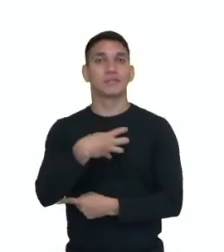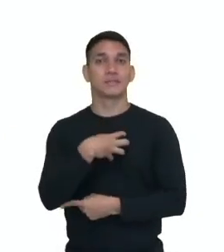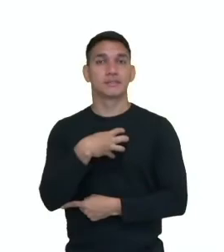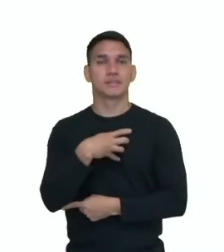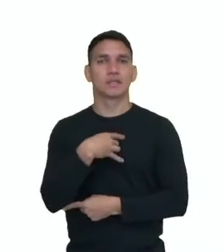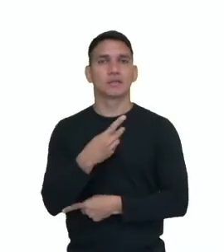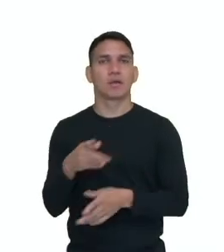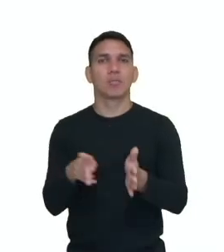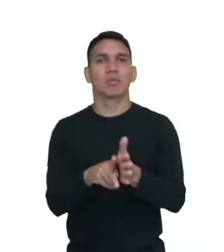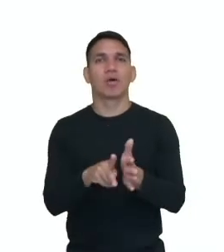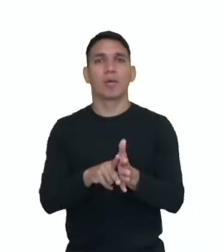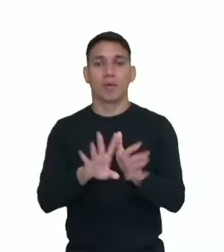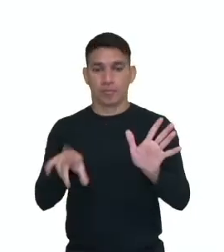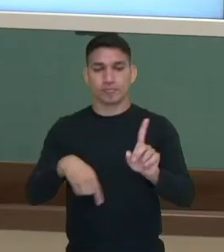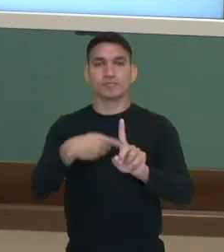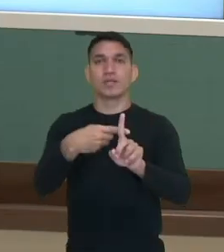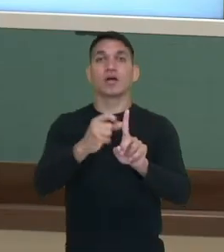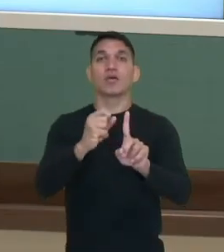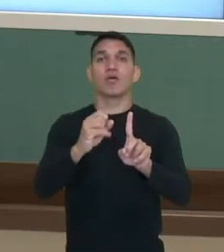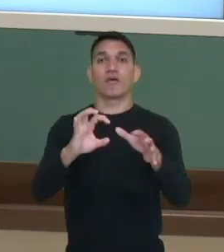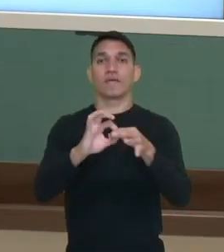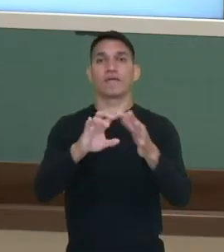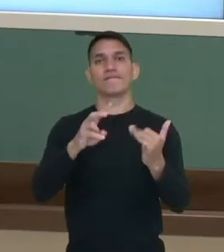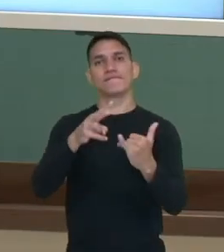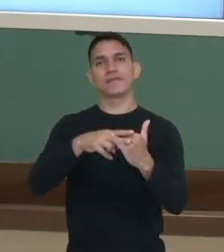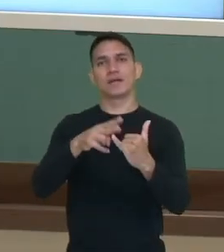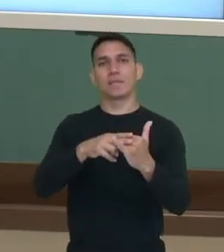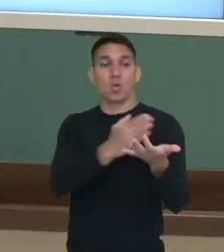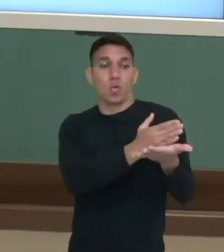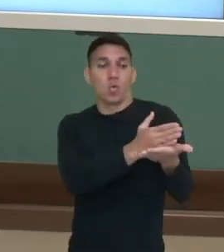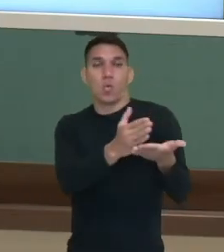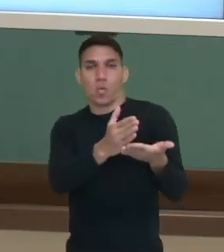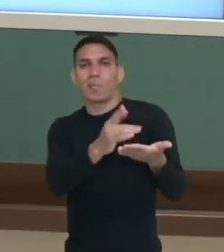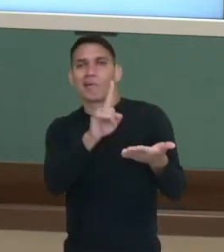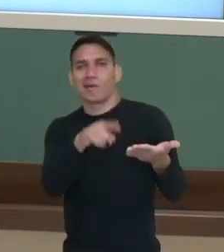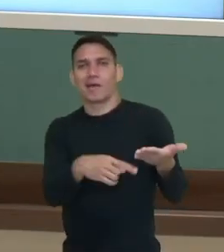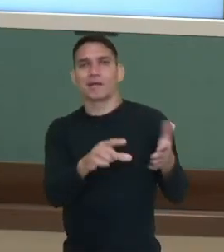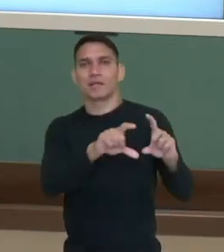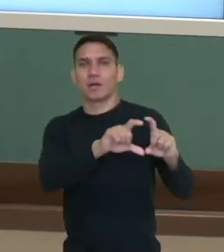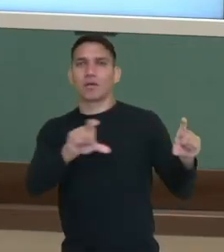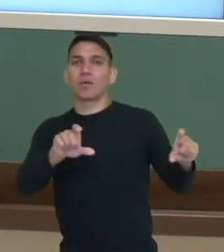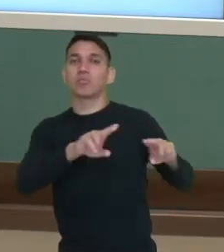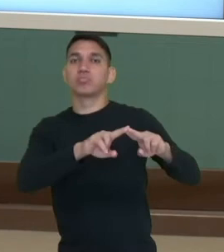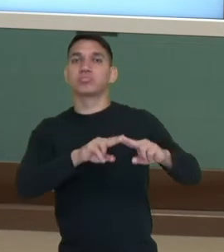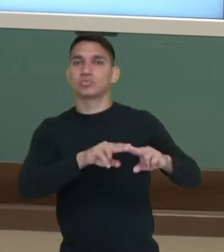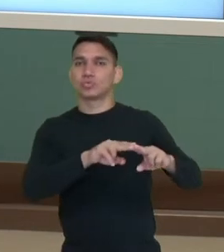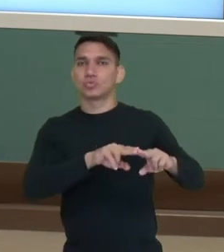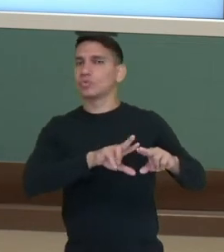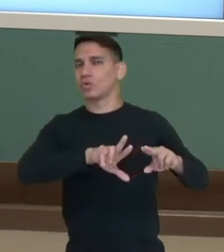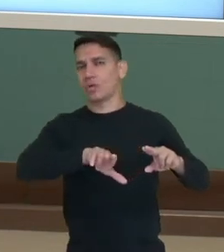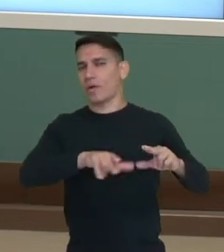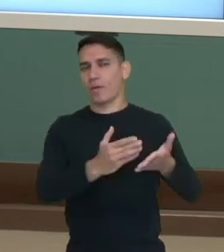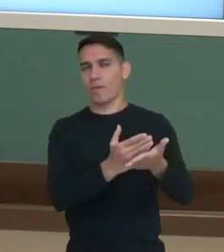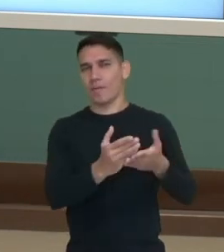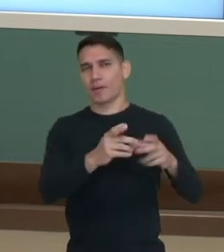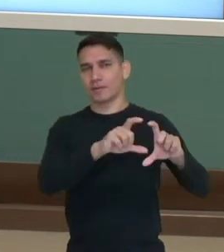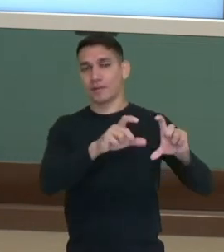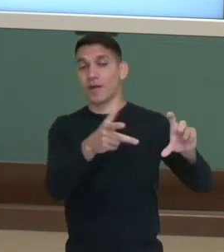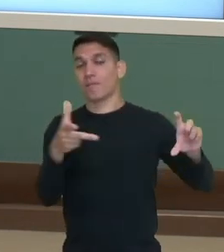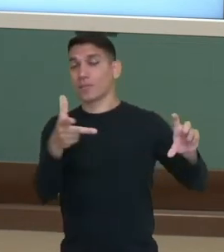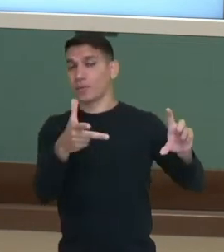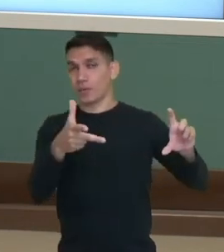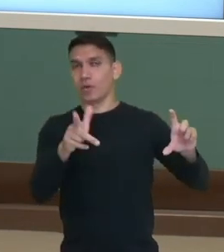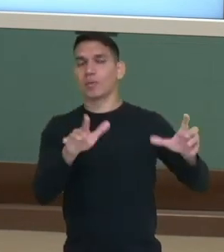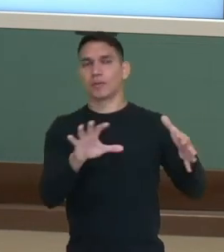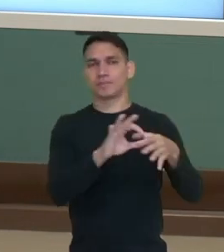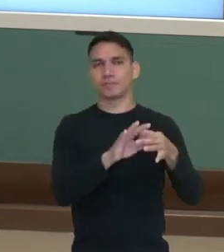somando ao verbo, nós temos o início da oração. Então, não iniciamos a oração com o pronome oblíquo. Outras